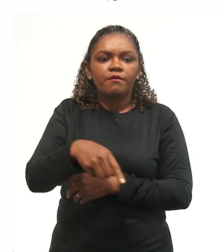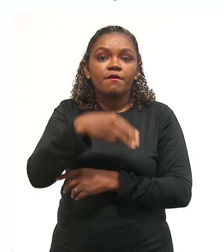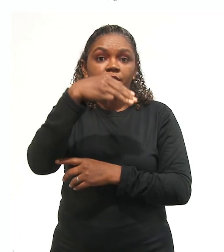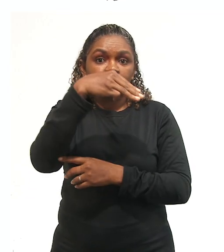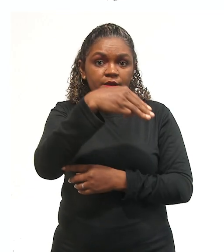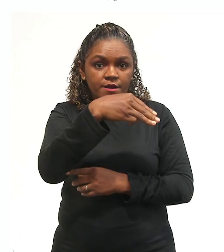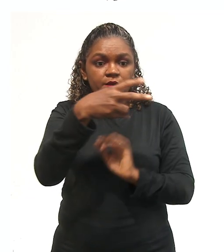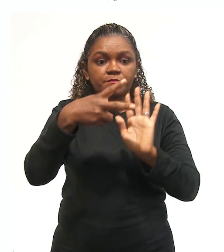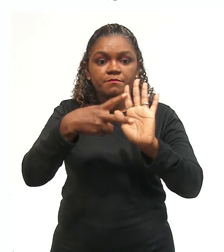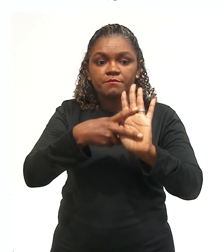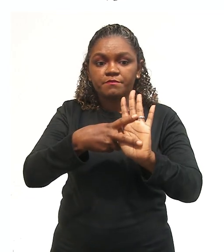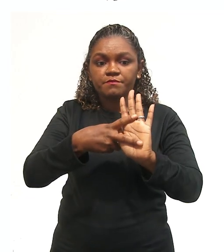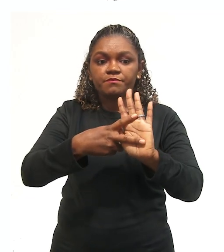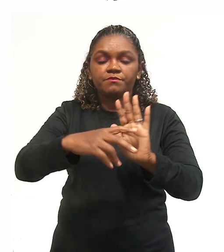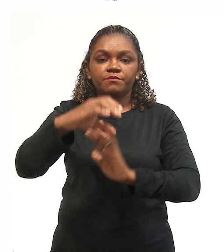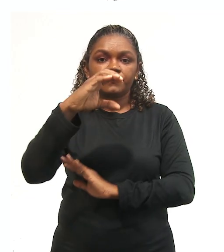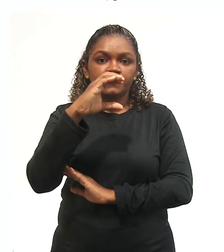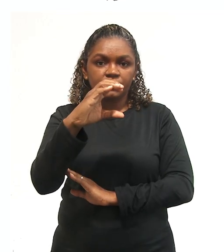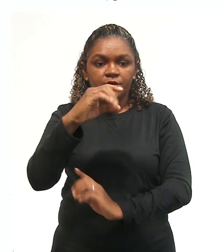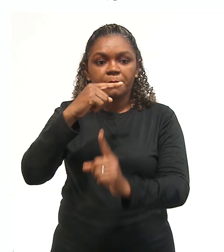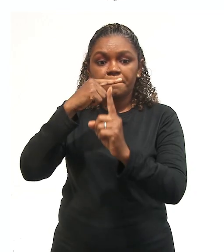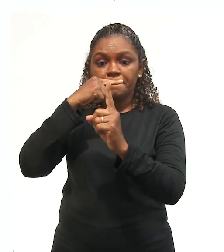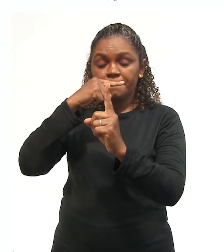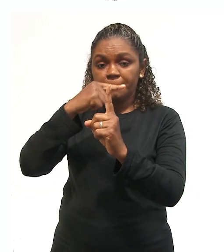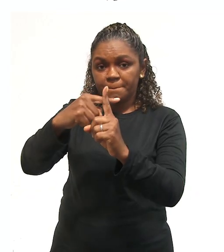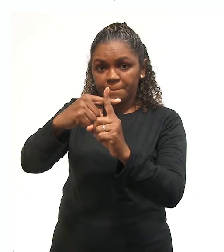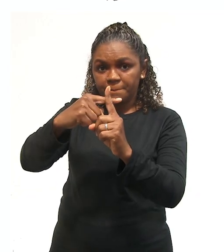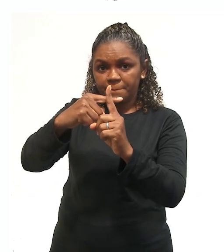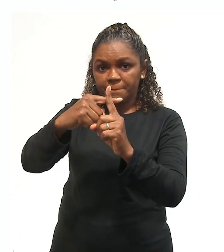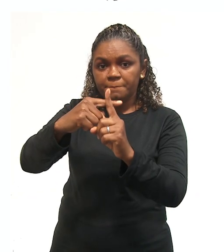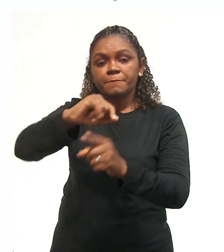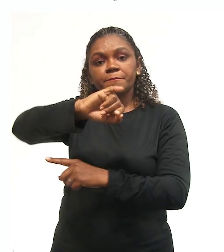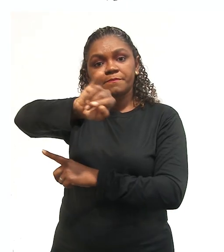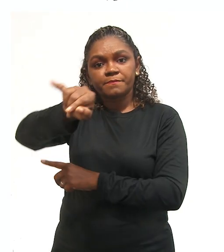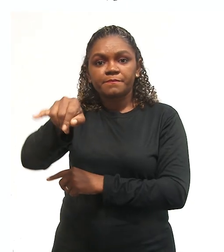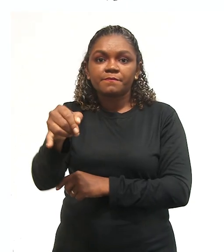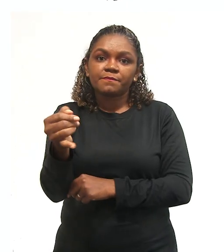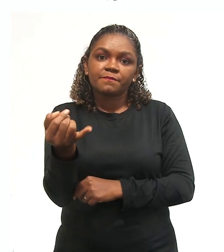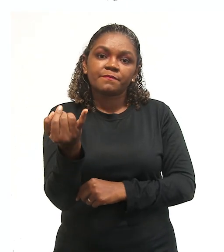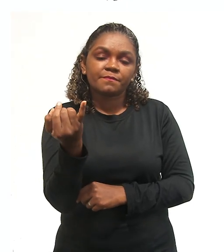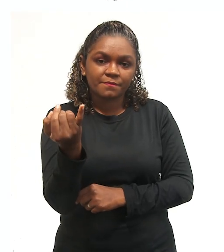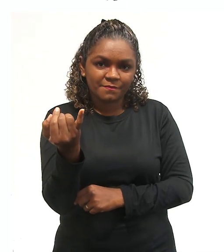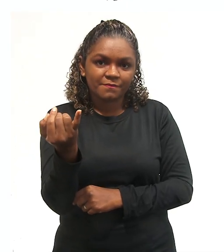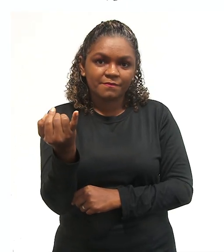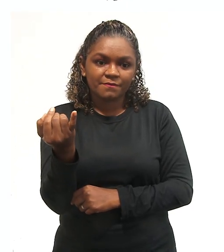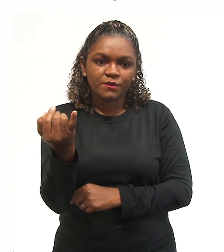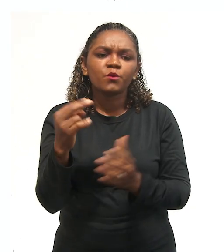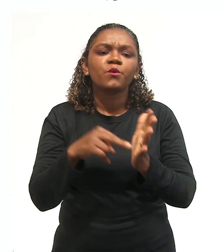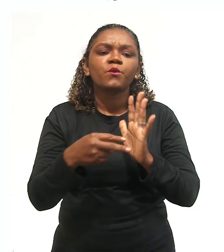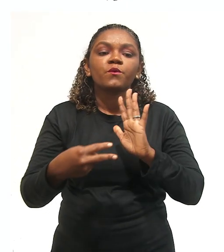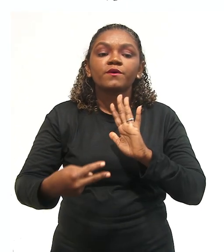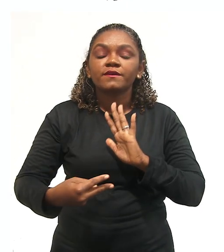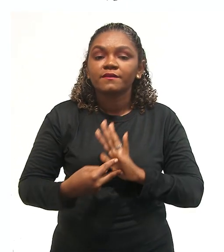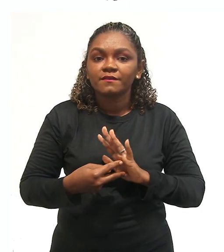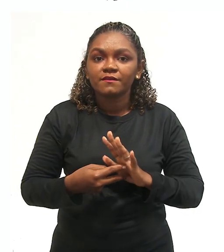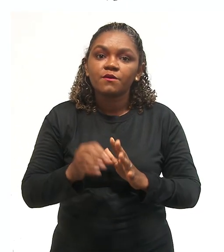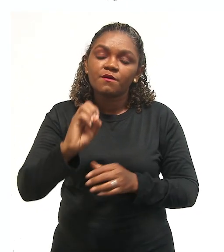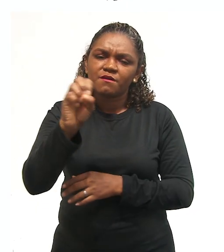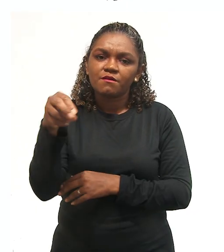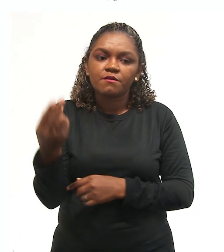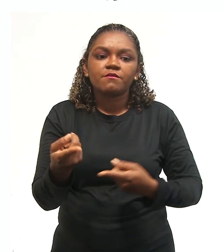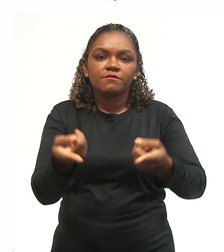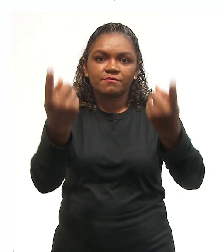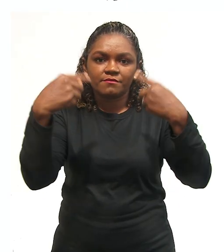é M, que é igual a C mais